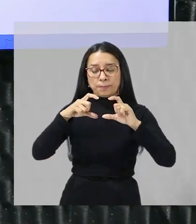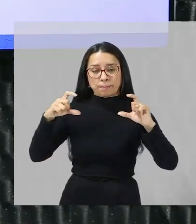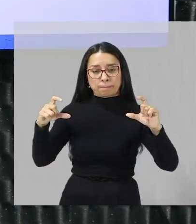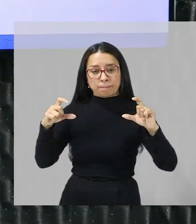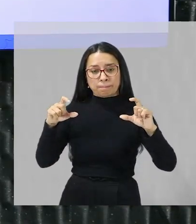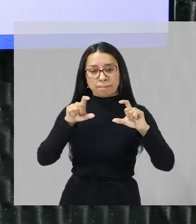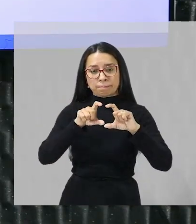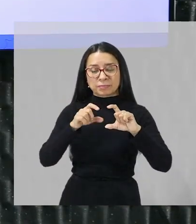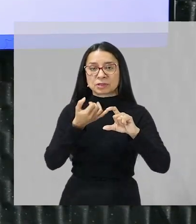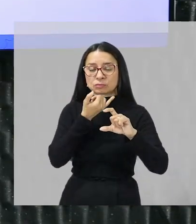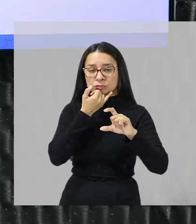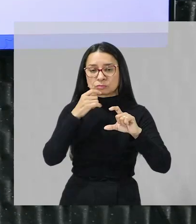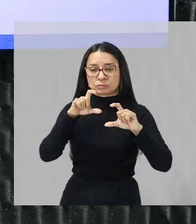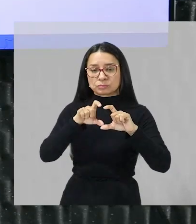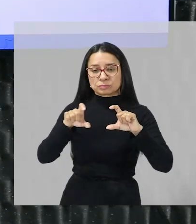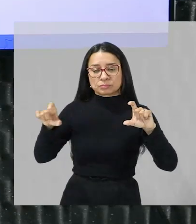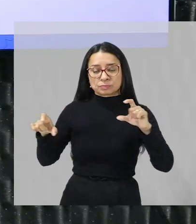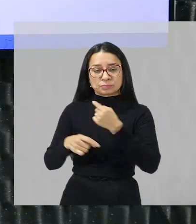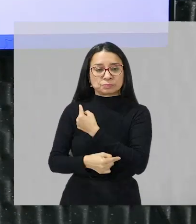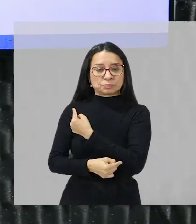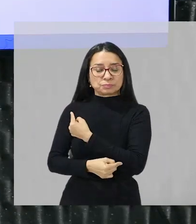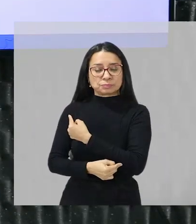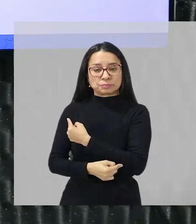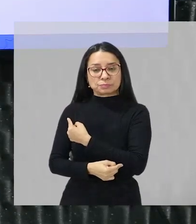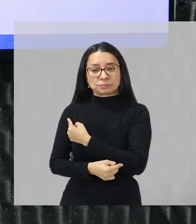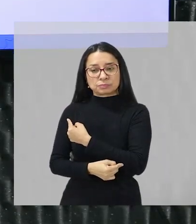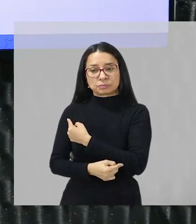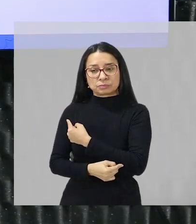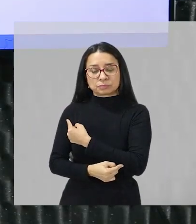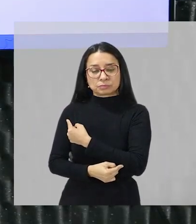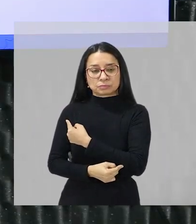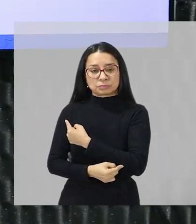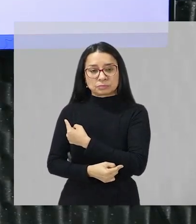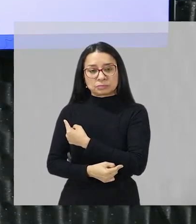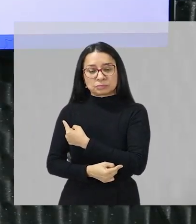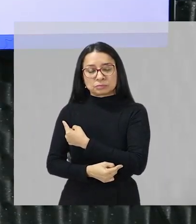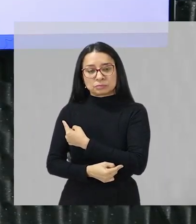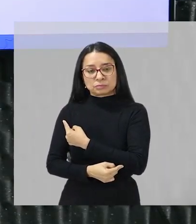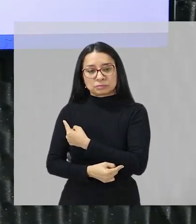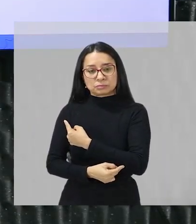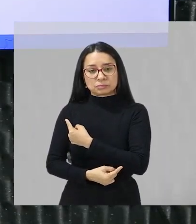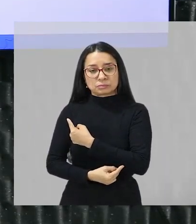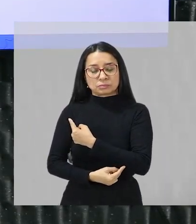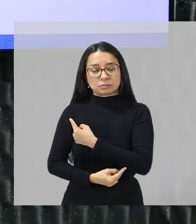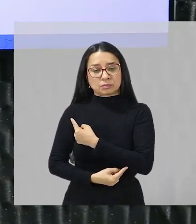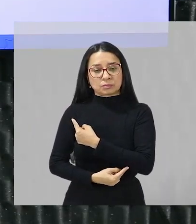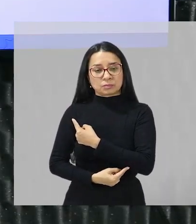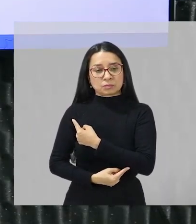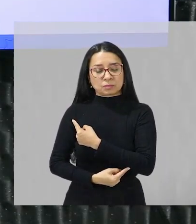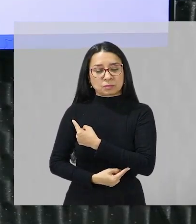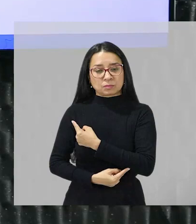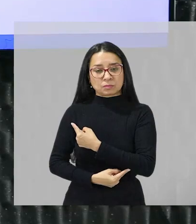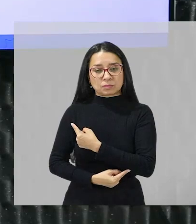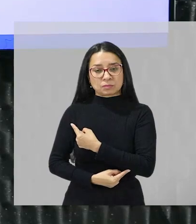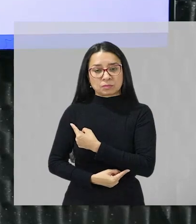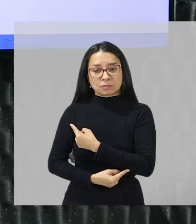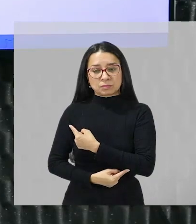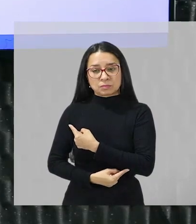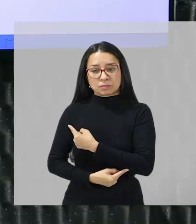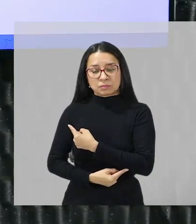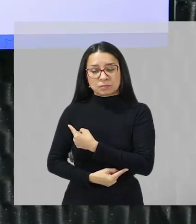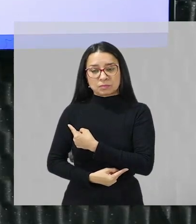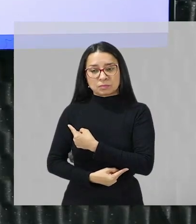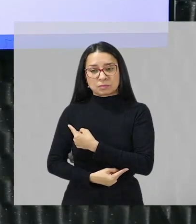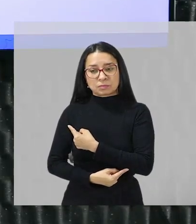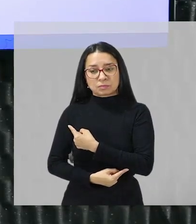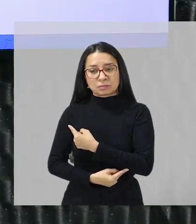rotinas, ok, além de terem de enfrentar vários obstáculos que dificultam a disputa pela vaga de trabalho. Até aí está